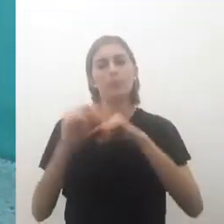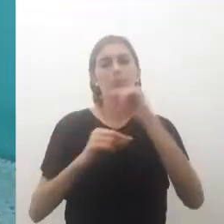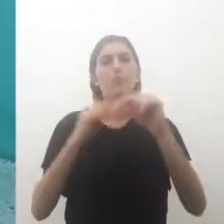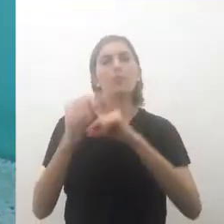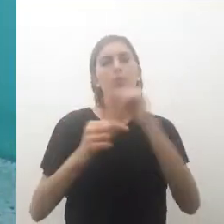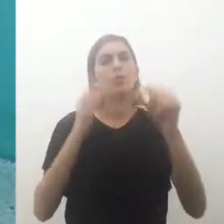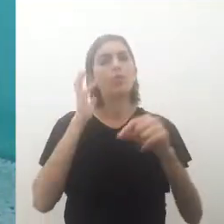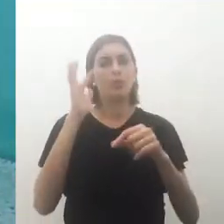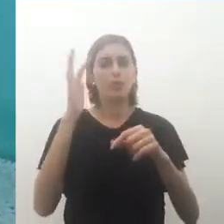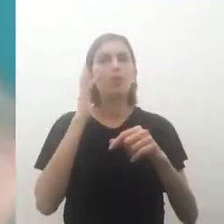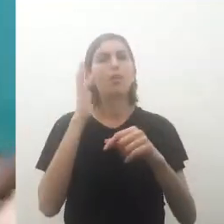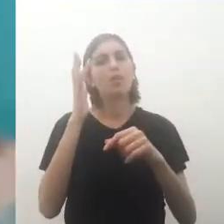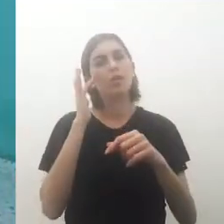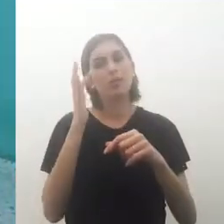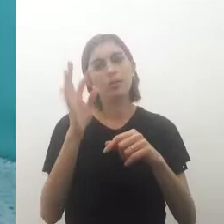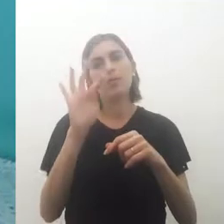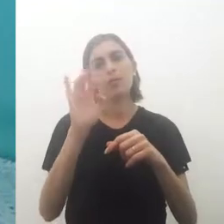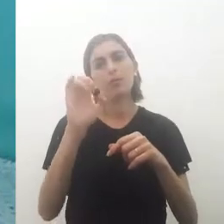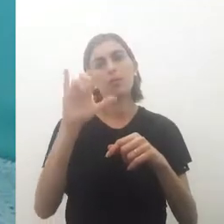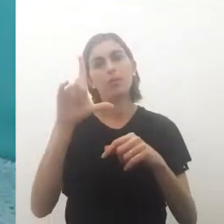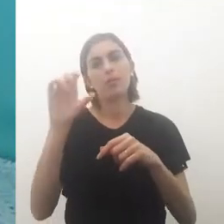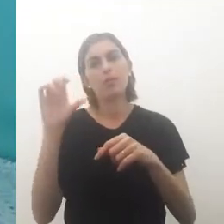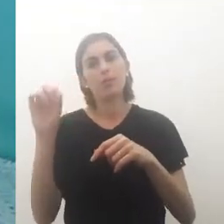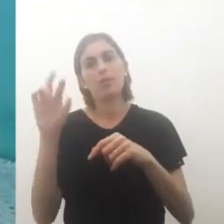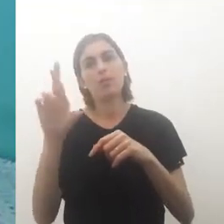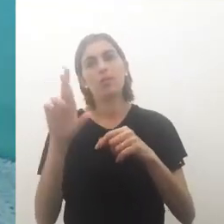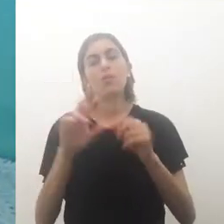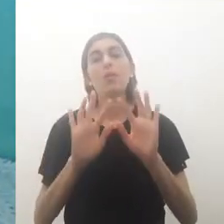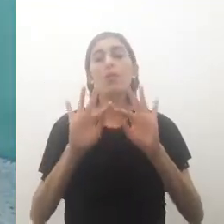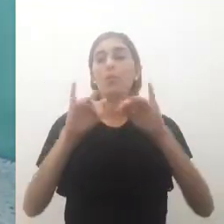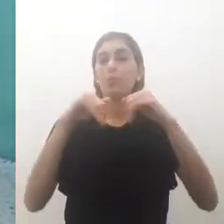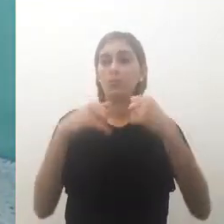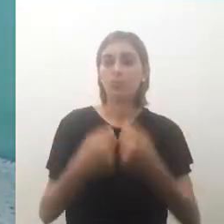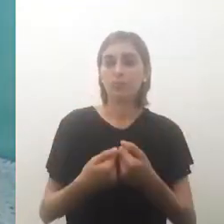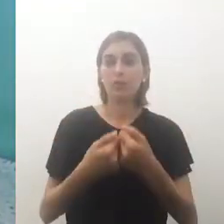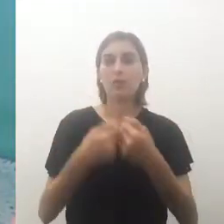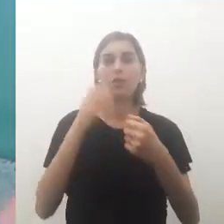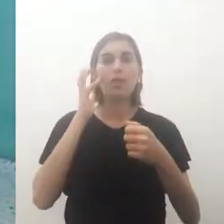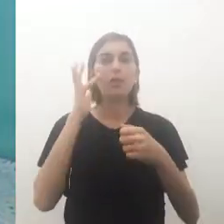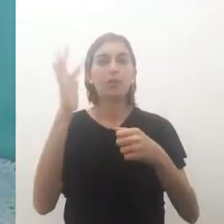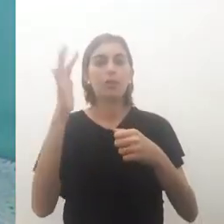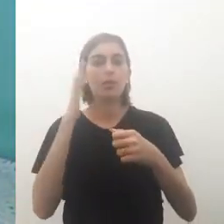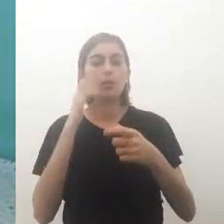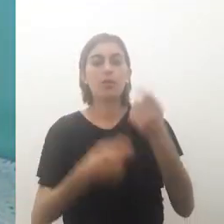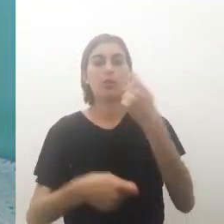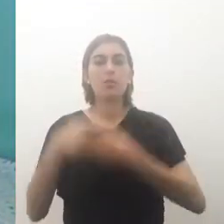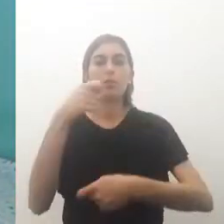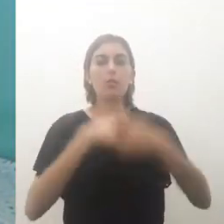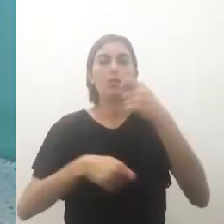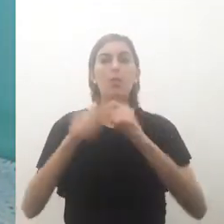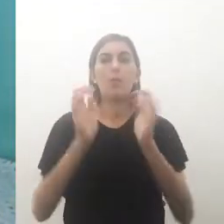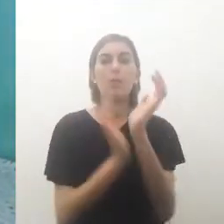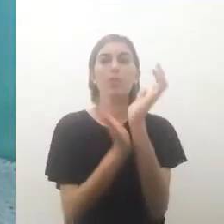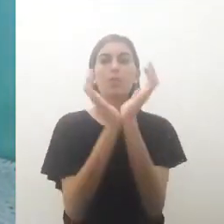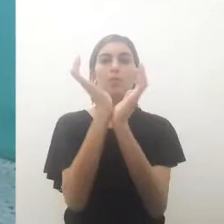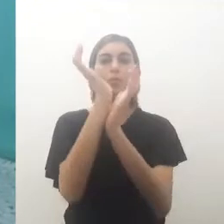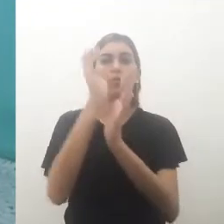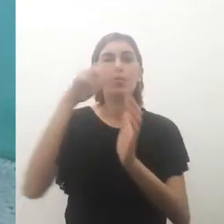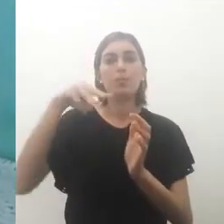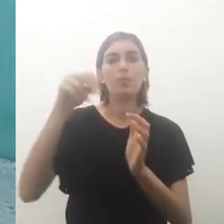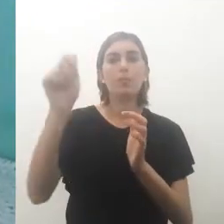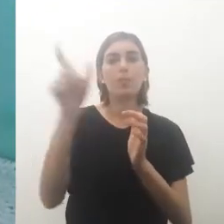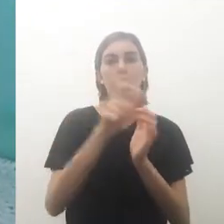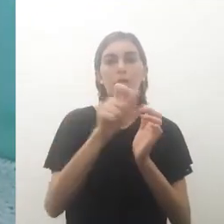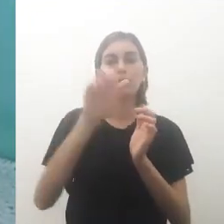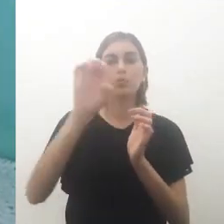diferem um pouco da teoria de Taylor. E por fim, a teoria da administração burocrática